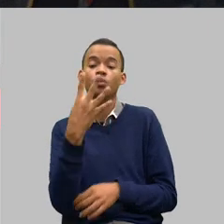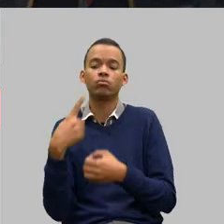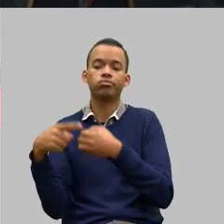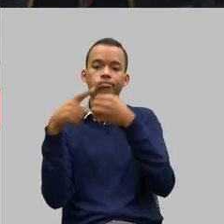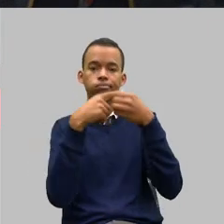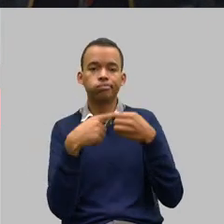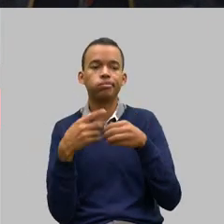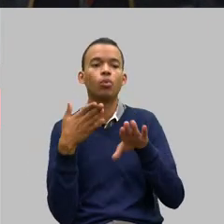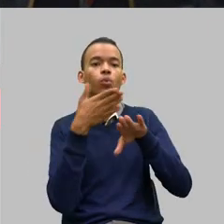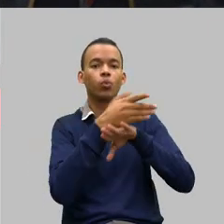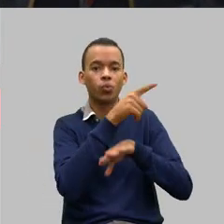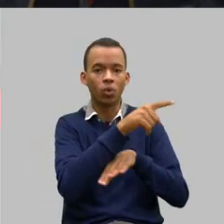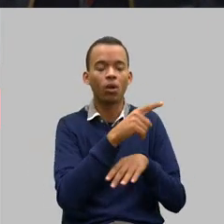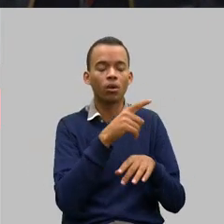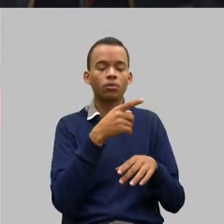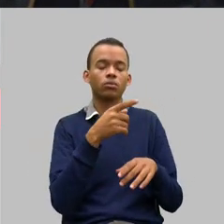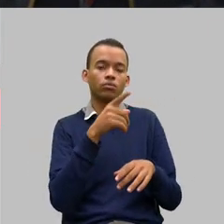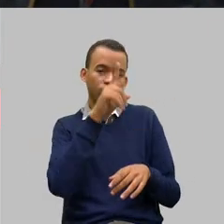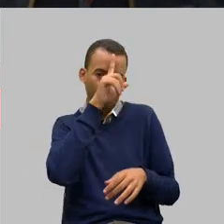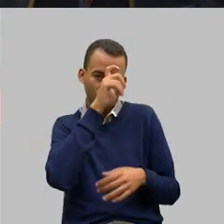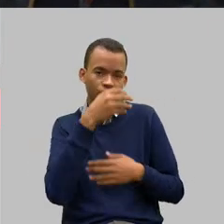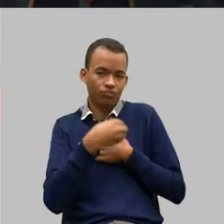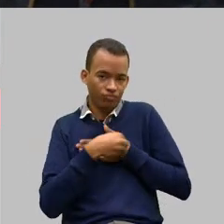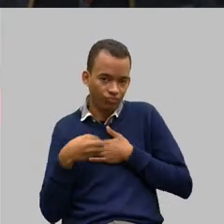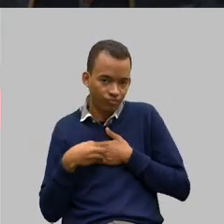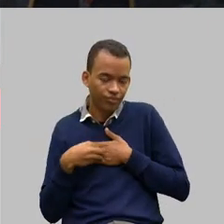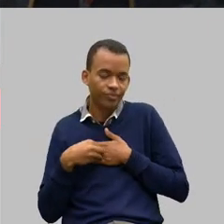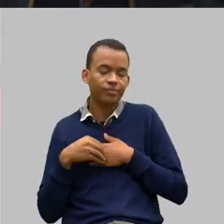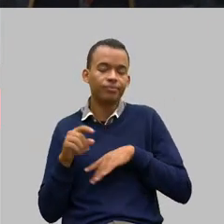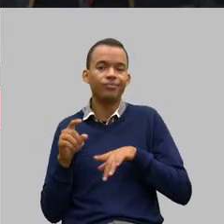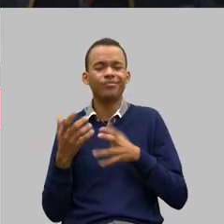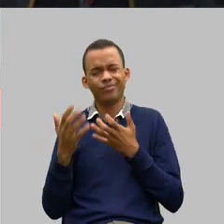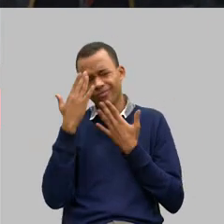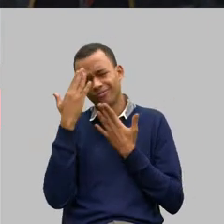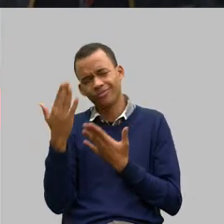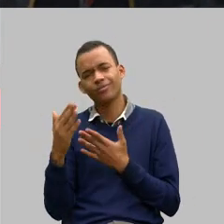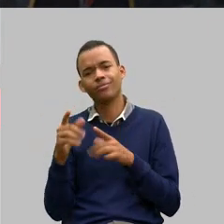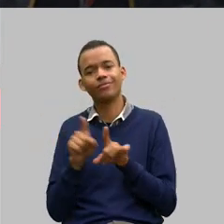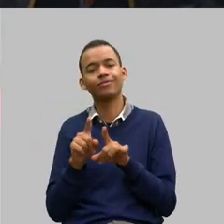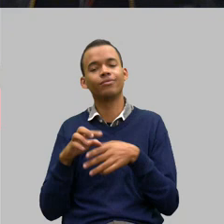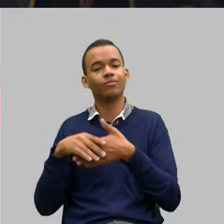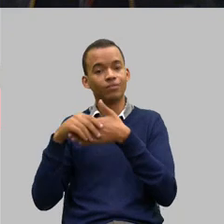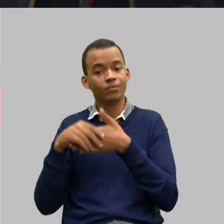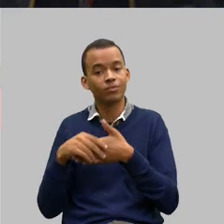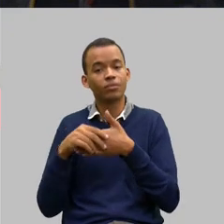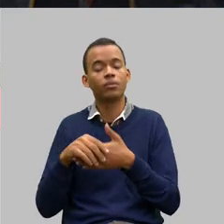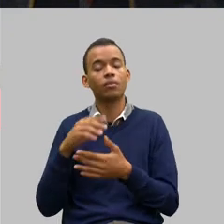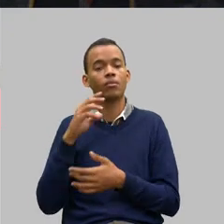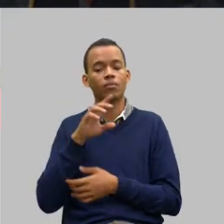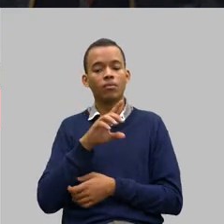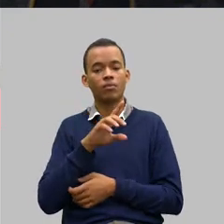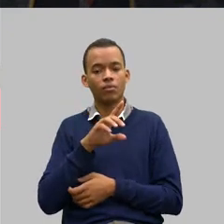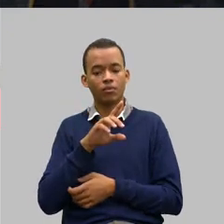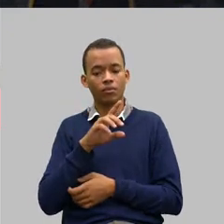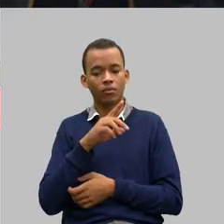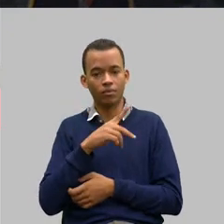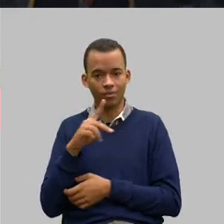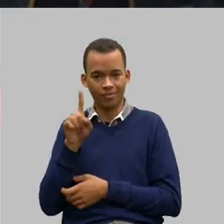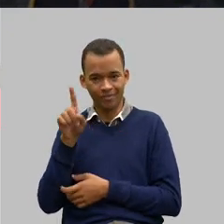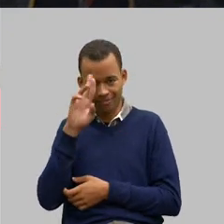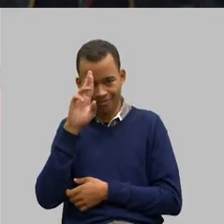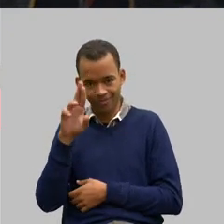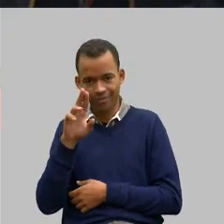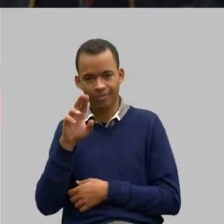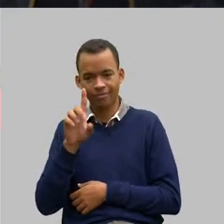sendo atendidos ali quero te agradecer também e também e já cumprimentando E agradecendo ao Rodrigo do Dr